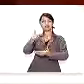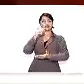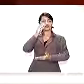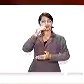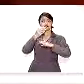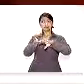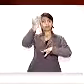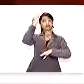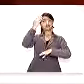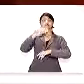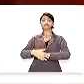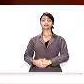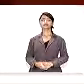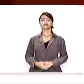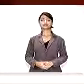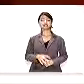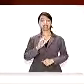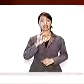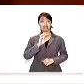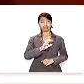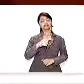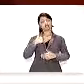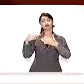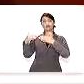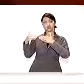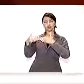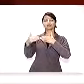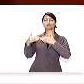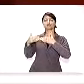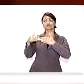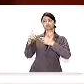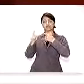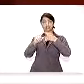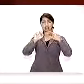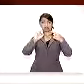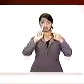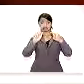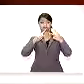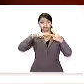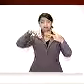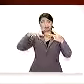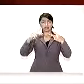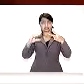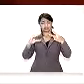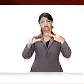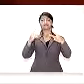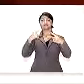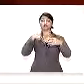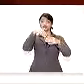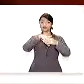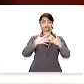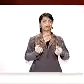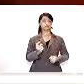do teto constitucional assim acompanhando as manifestações da sdg e Ministério Público de contas voto